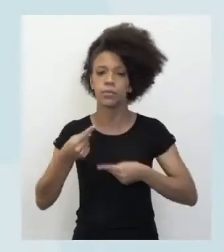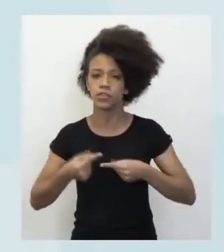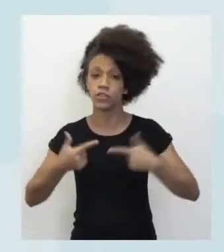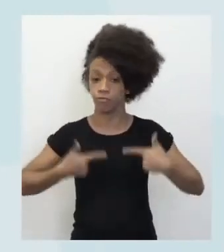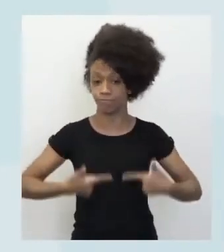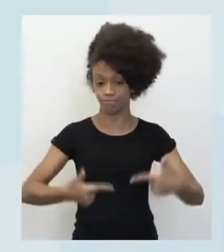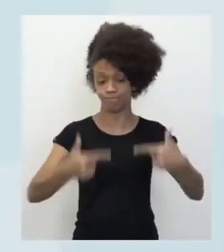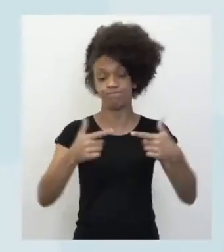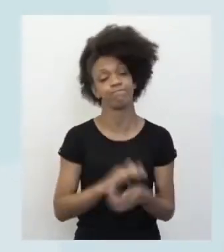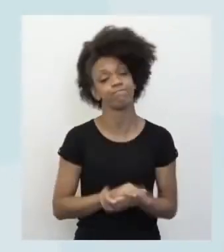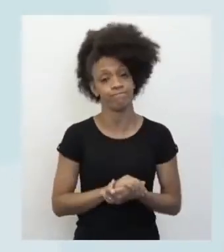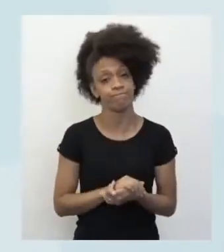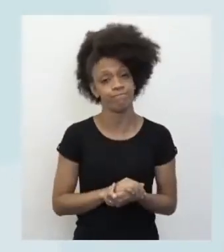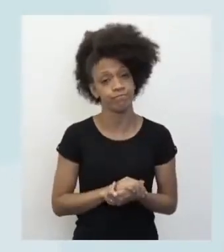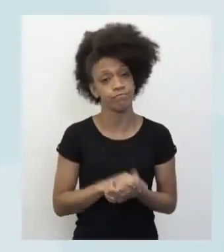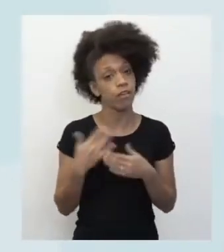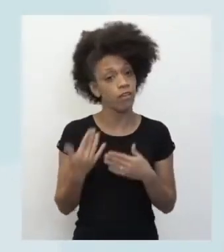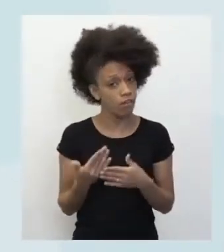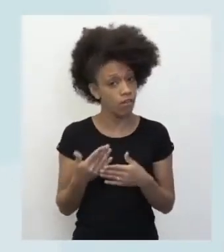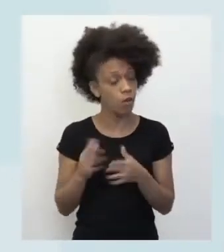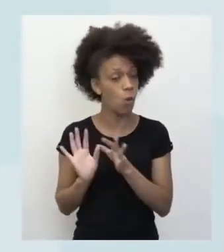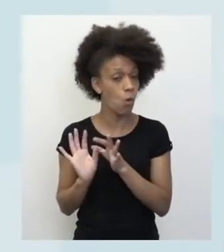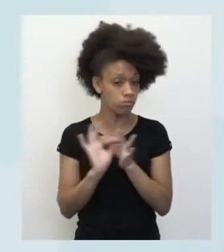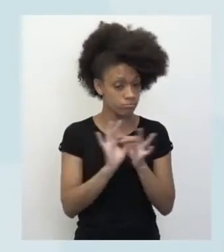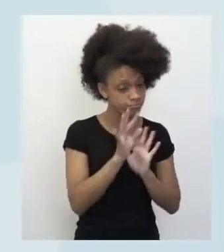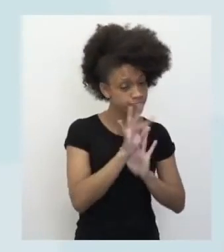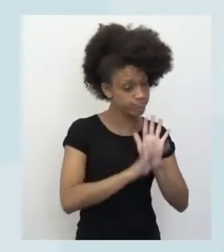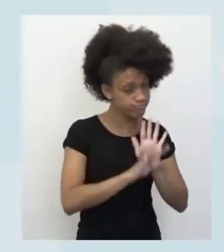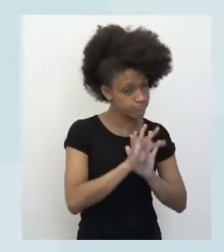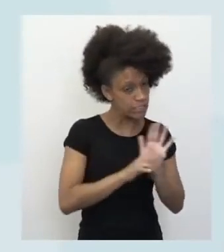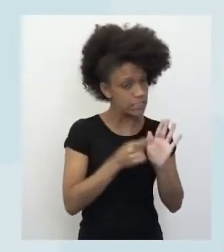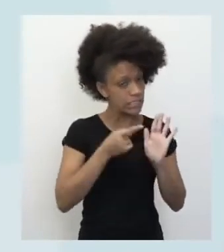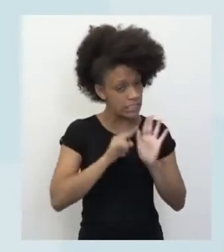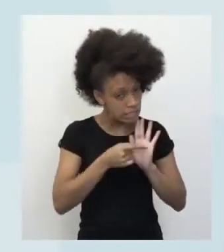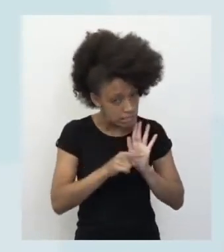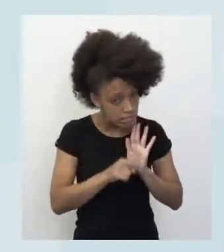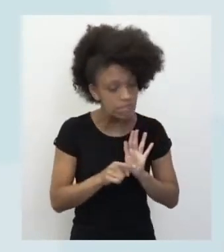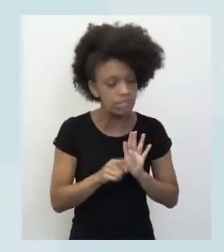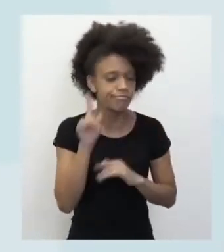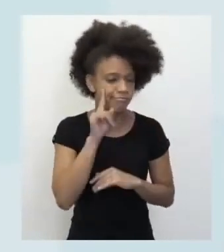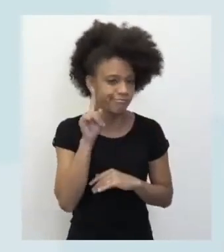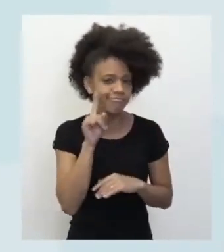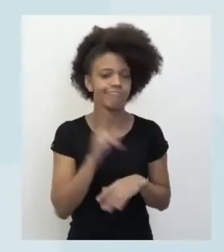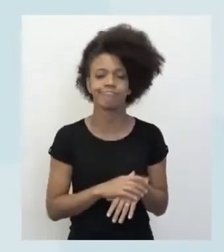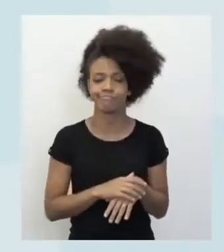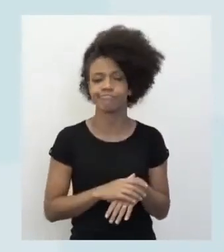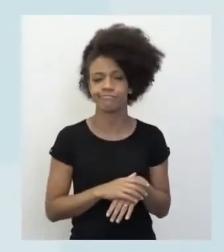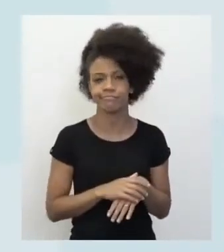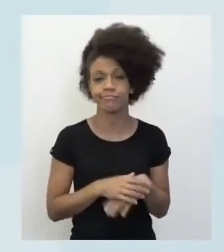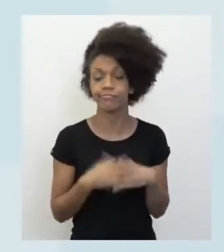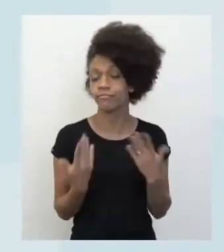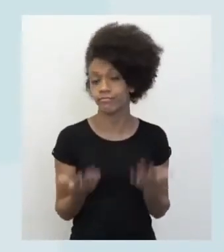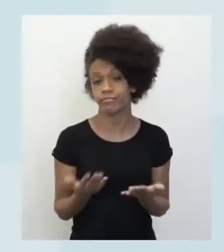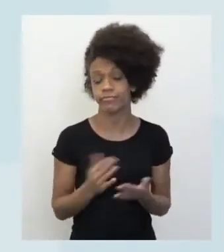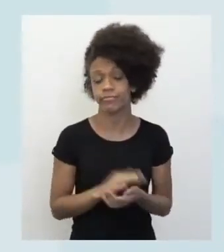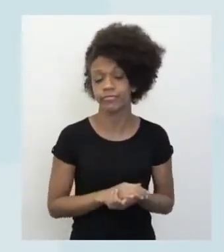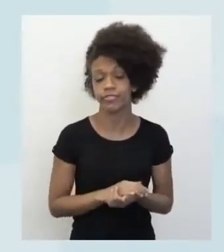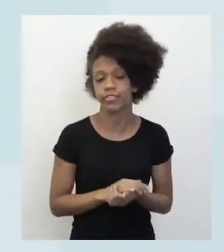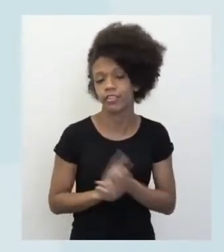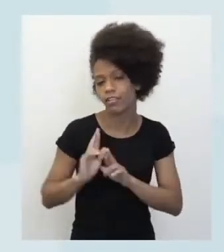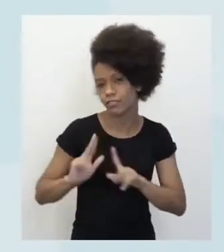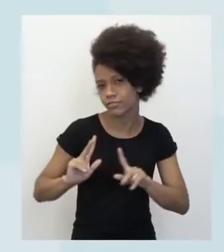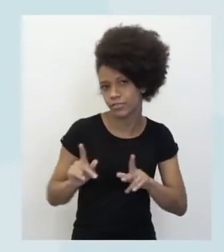guerras. Ou seja, é um texto mais crítico, fatos do cotidiano. né, gente? Então, a diferença